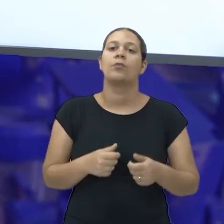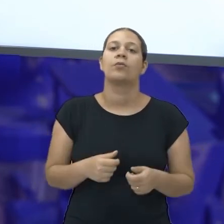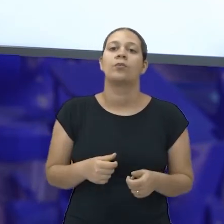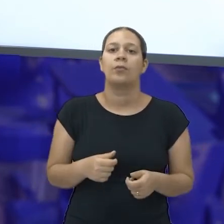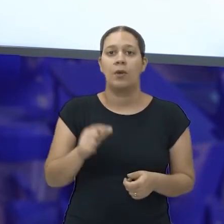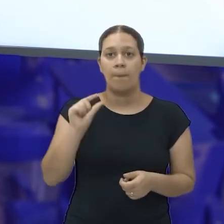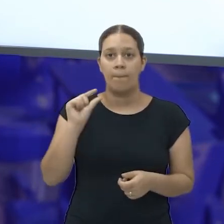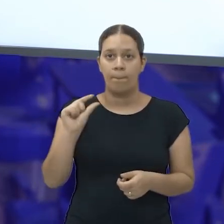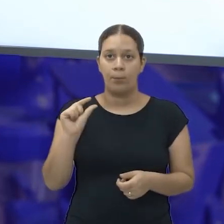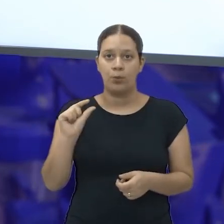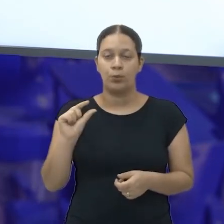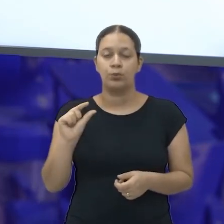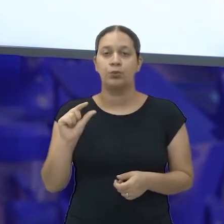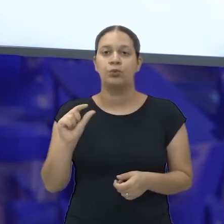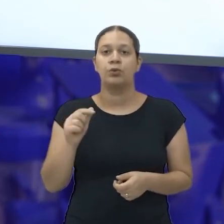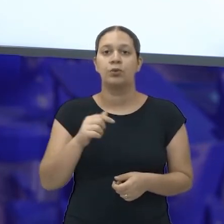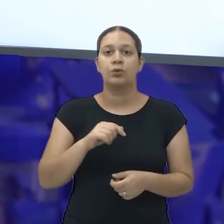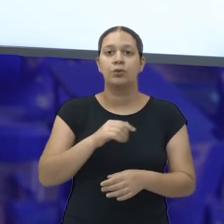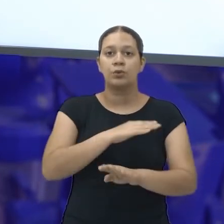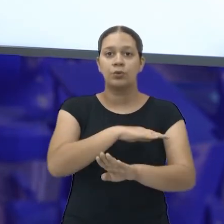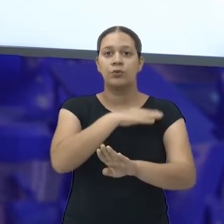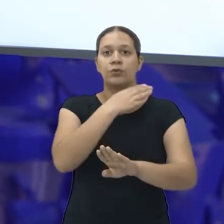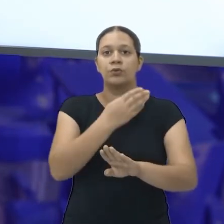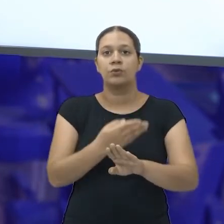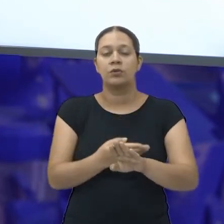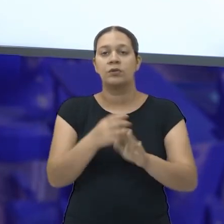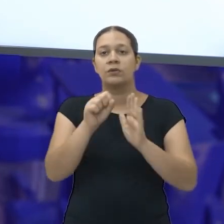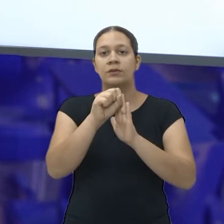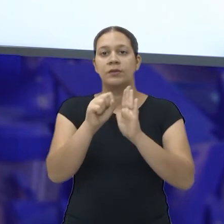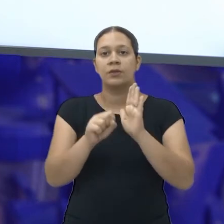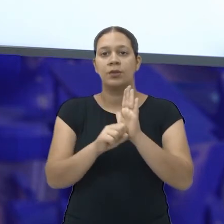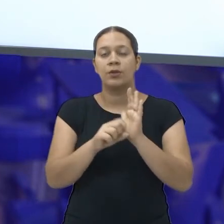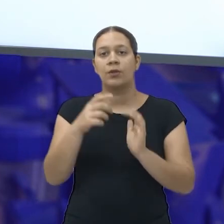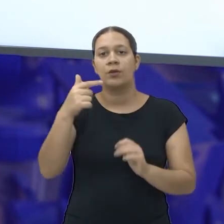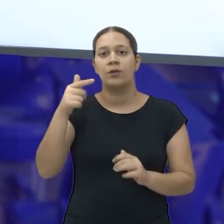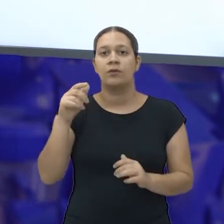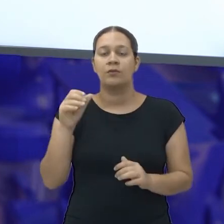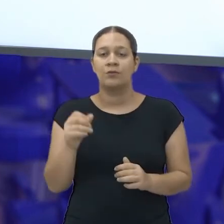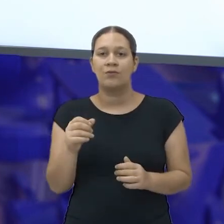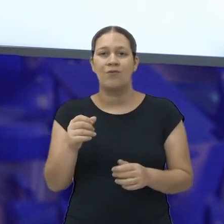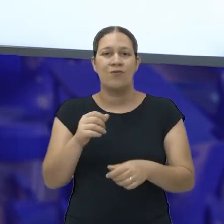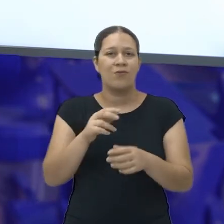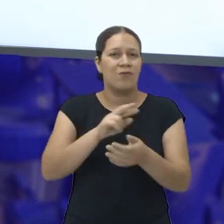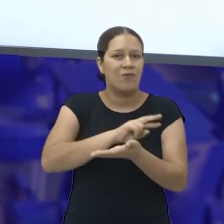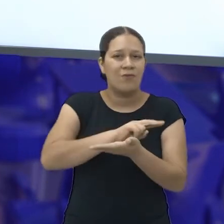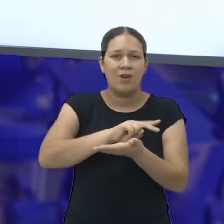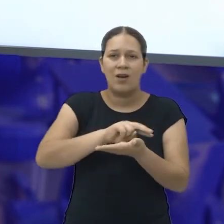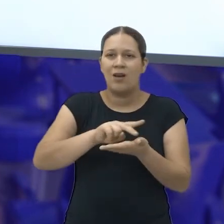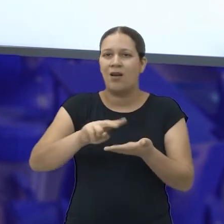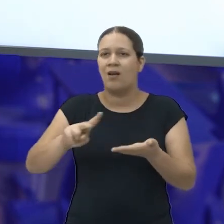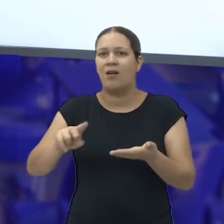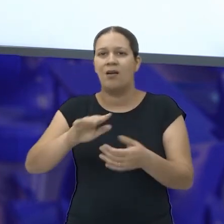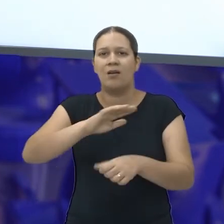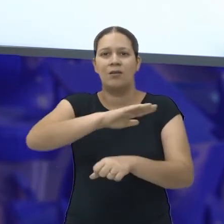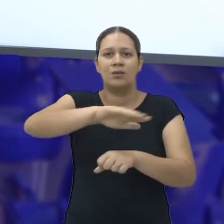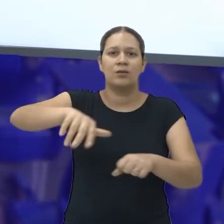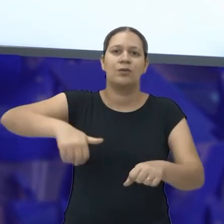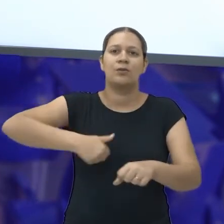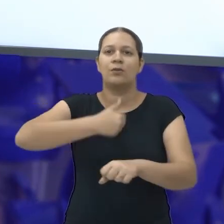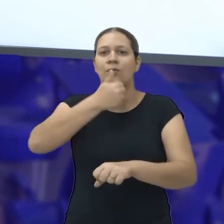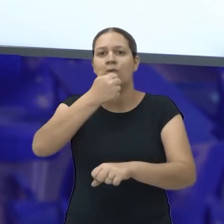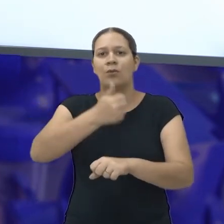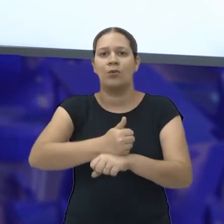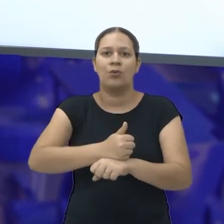para poucos, né? Durante o século XX, diversos golpes. Se a gente